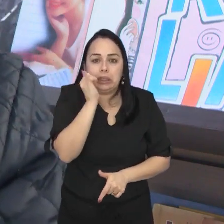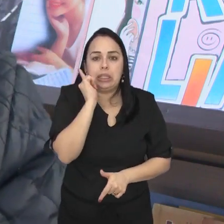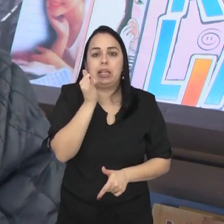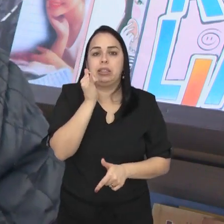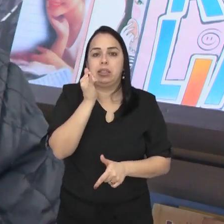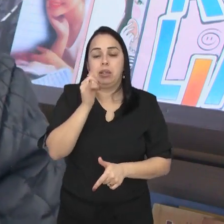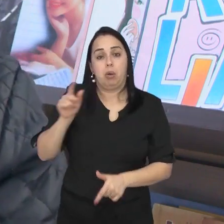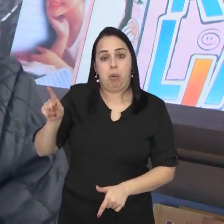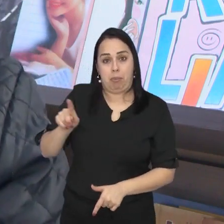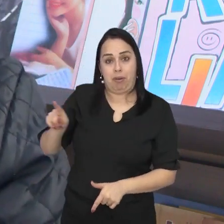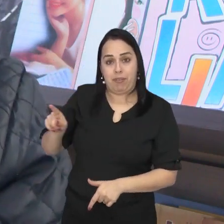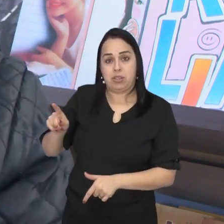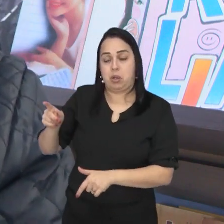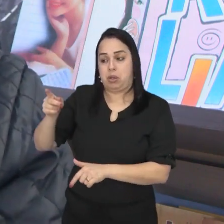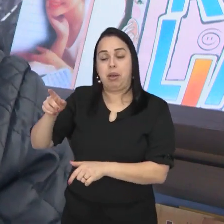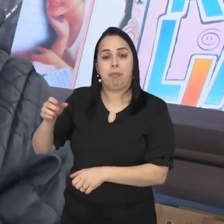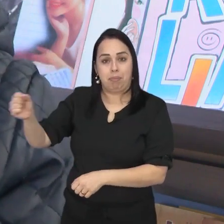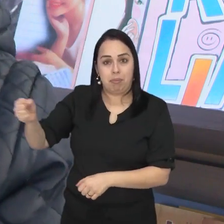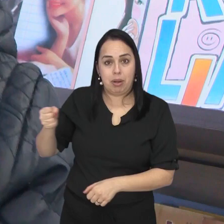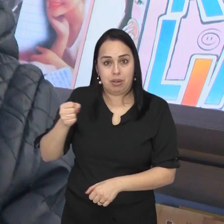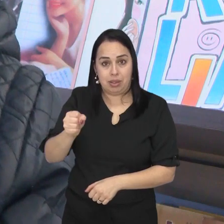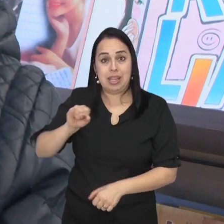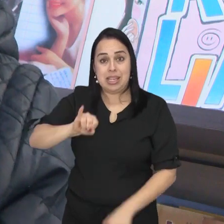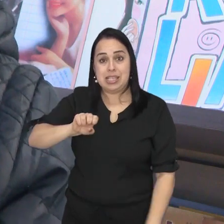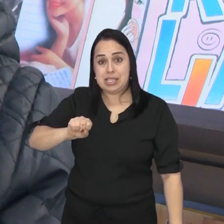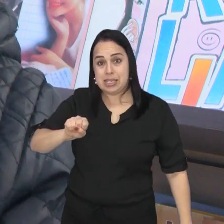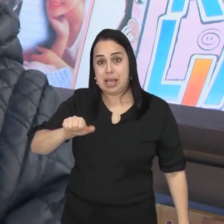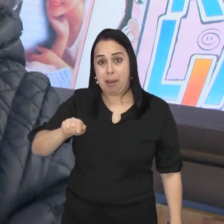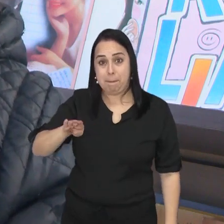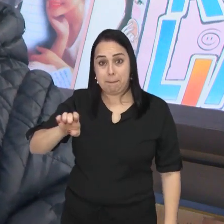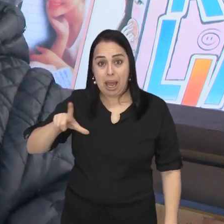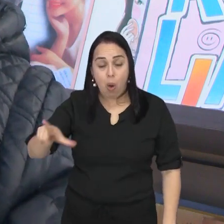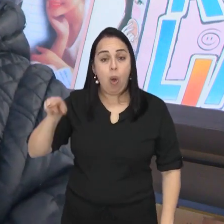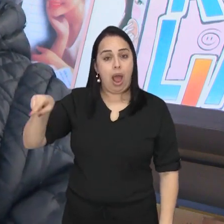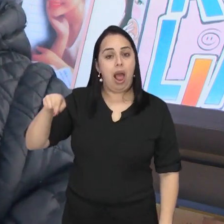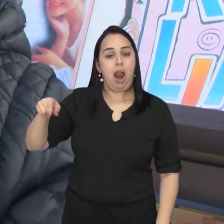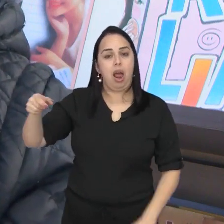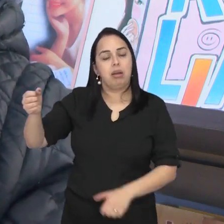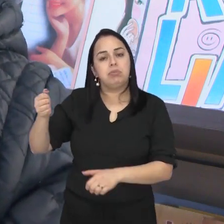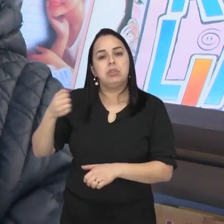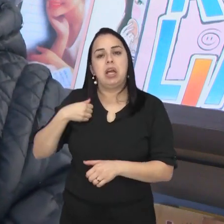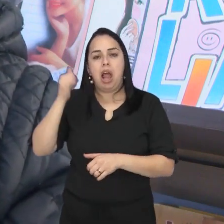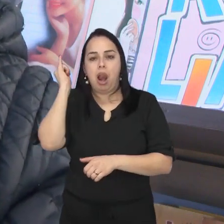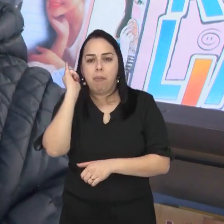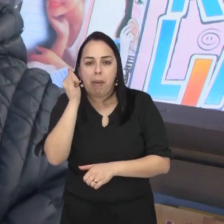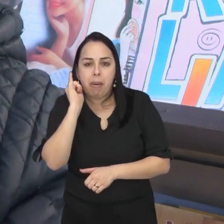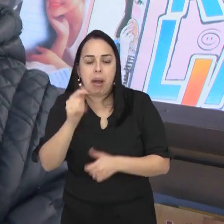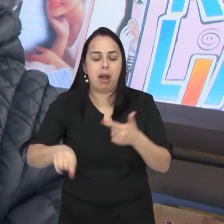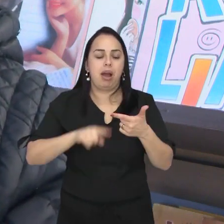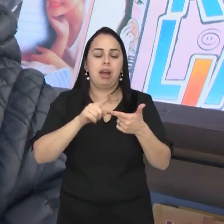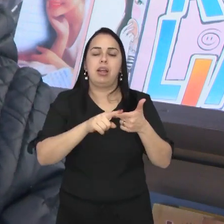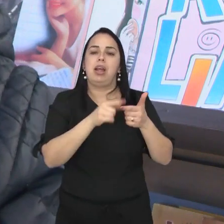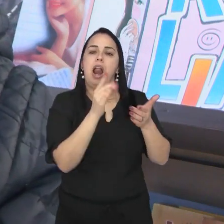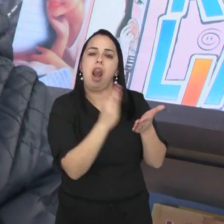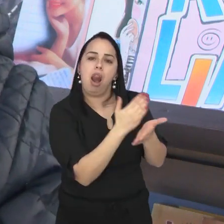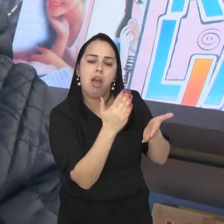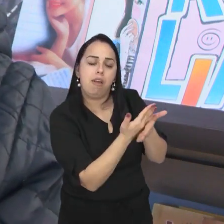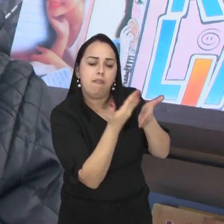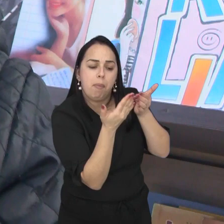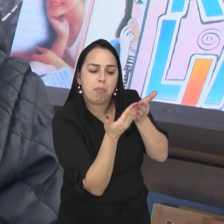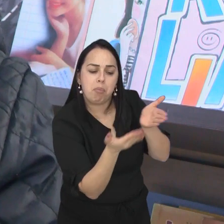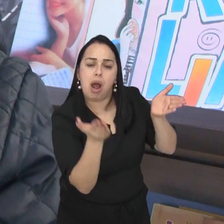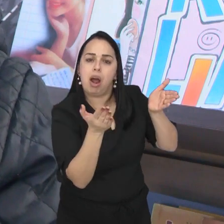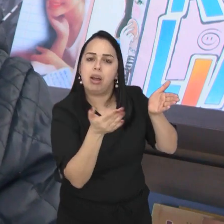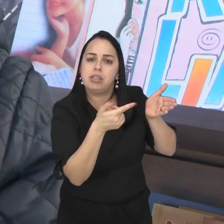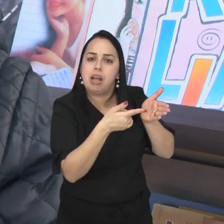de histórias, onde a nossa profissional, contadora de histórias, Isabel Bezerra, vai até as unidades, faz a divulgação de livros por meio de